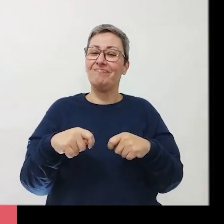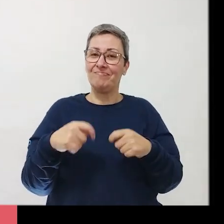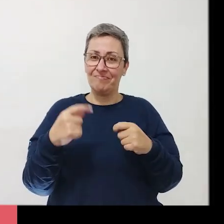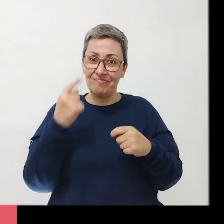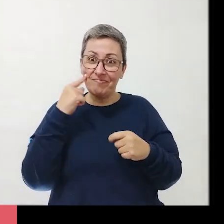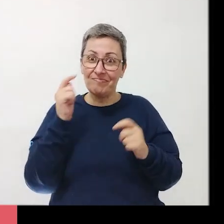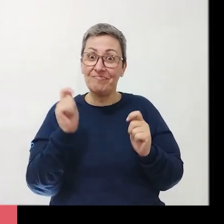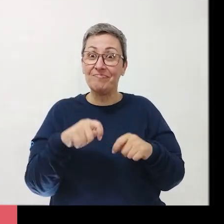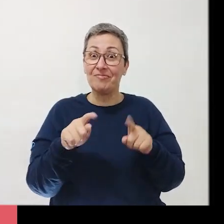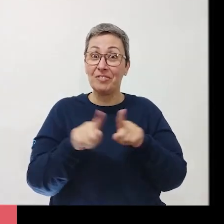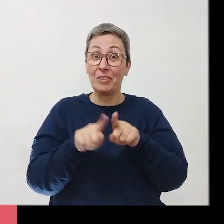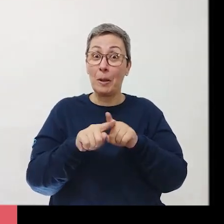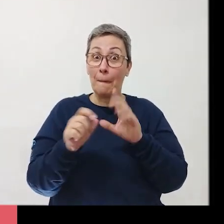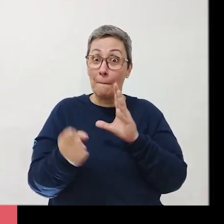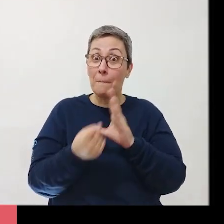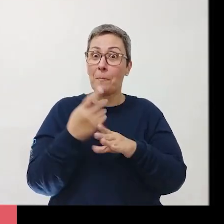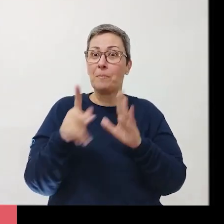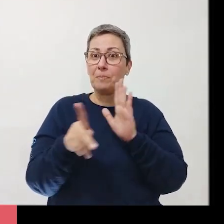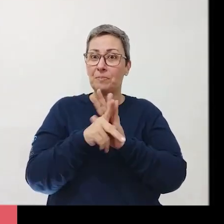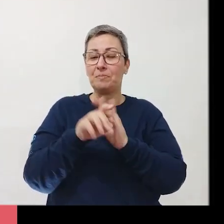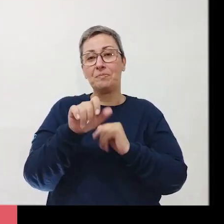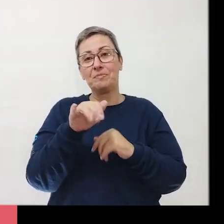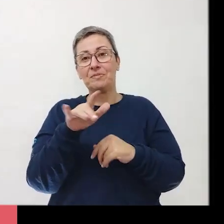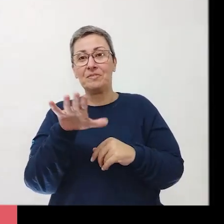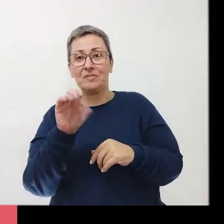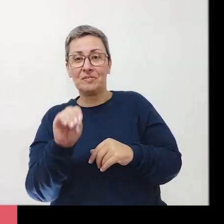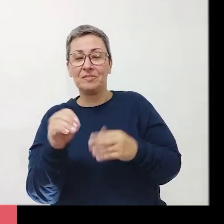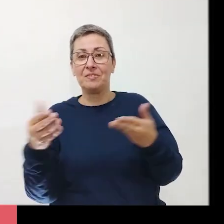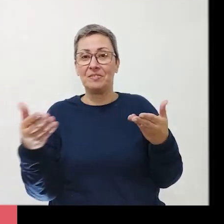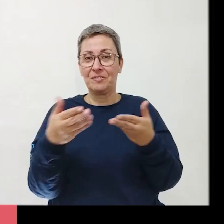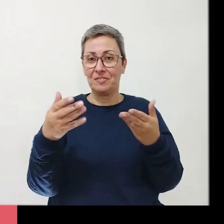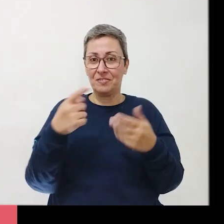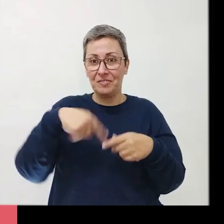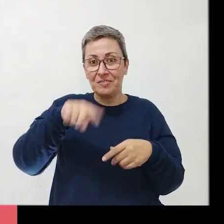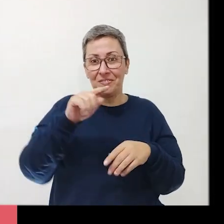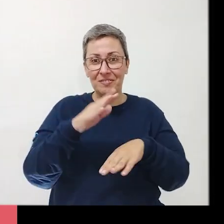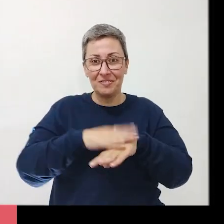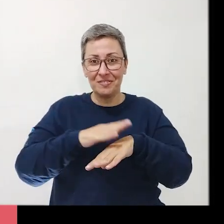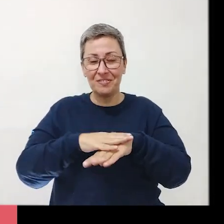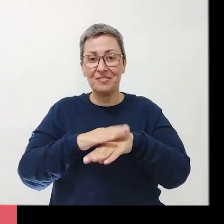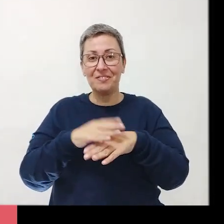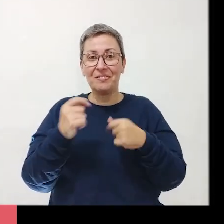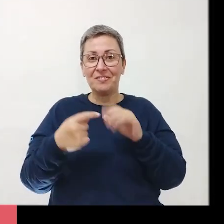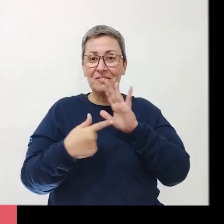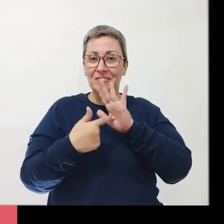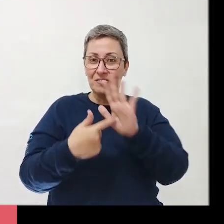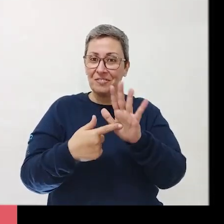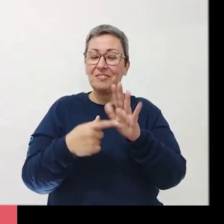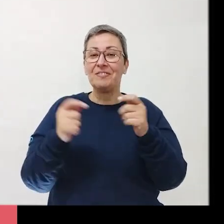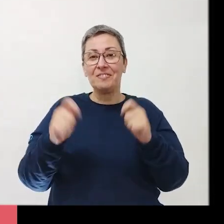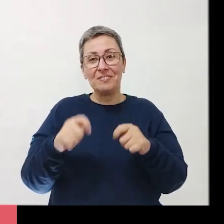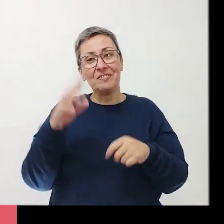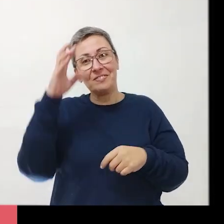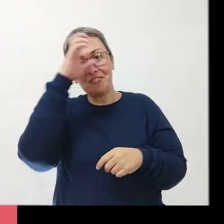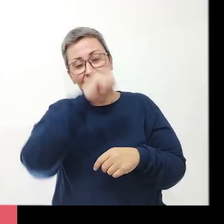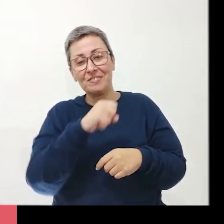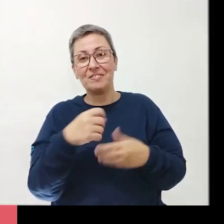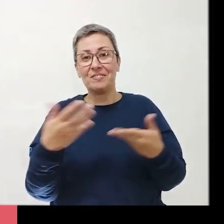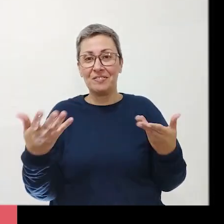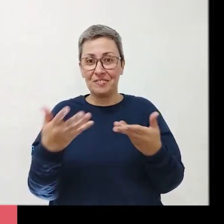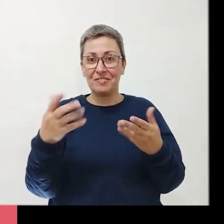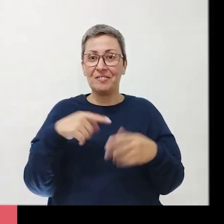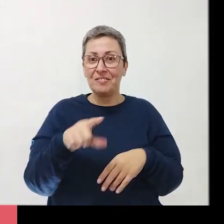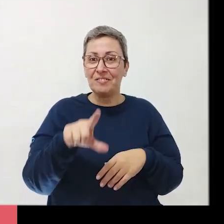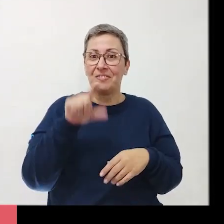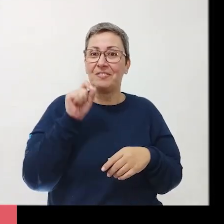seu próprio acróstico. Agora chegou a sua vez. Mostre que você aprendeu. Escolha uma palavra, pode ser